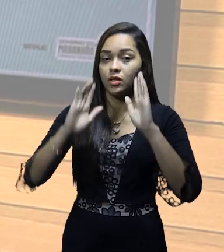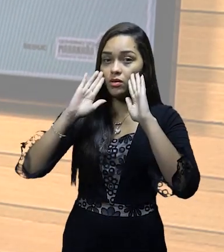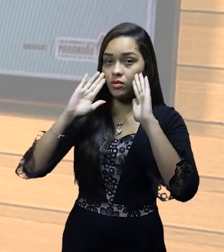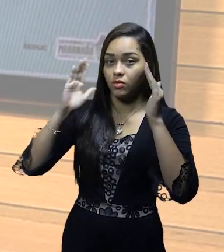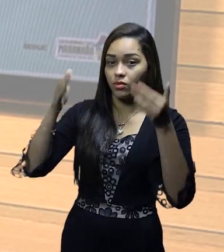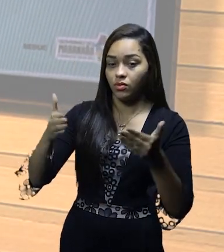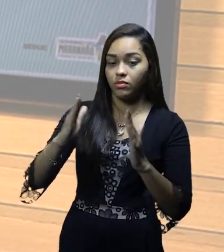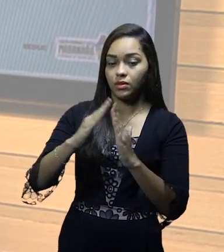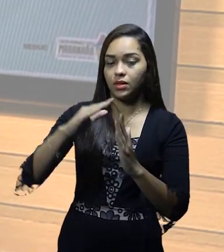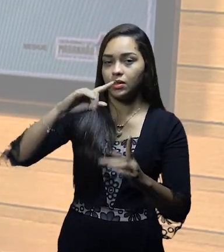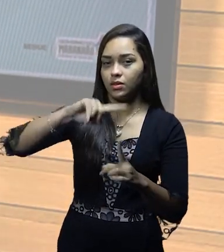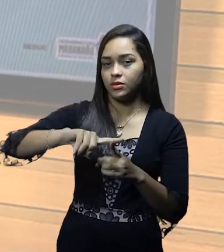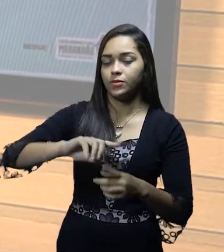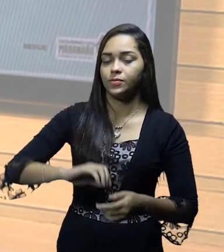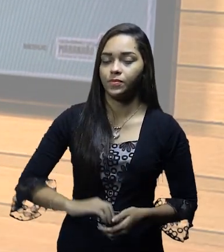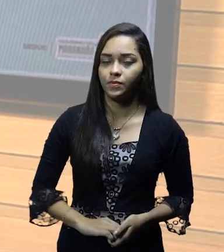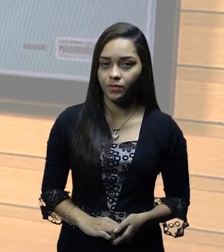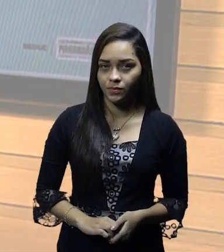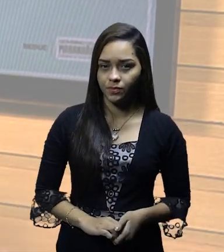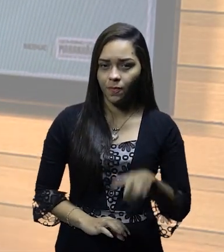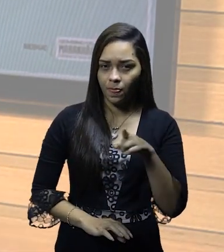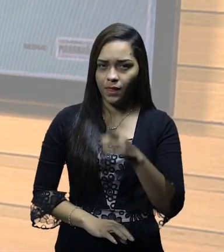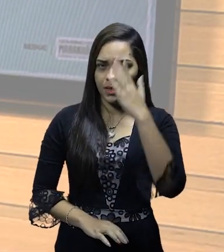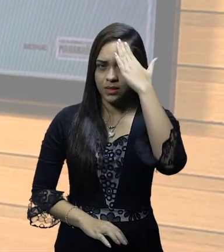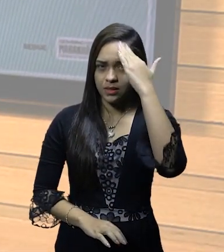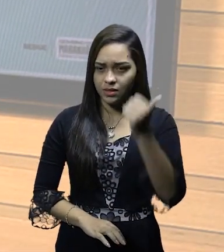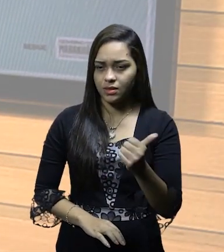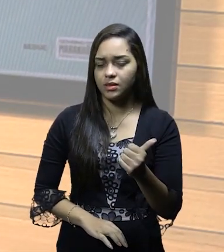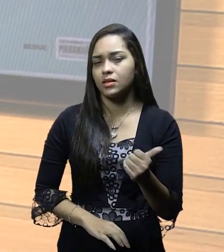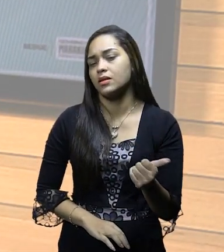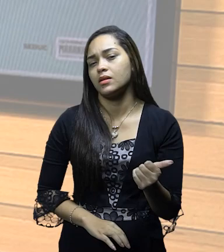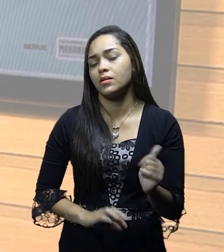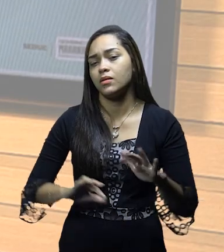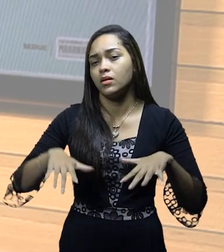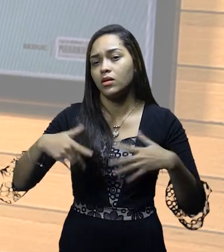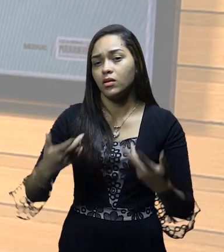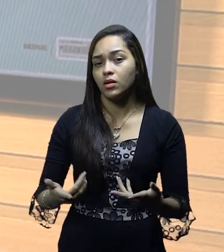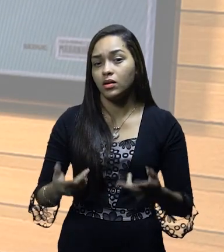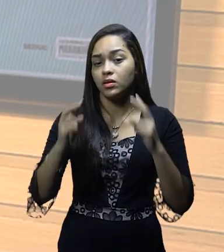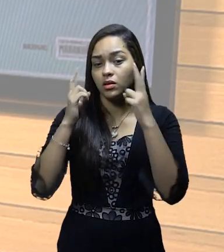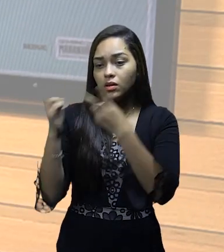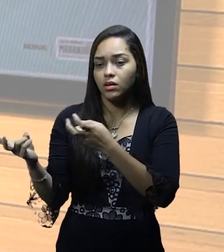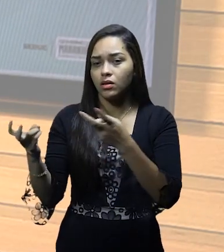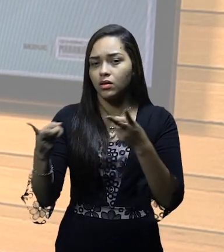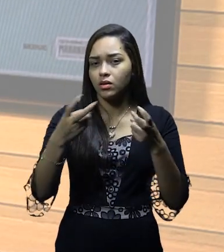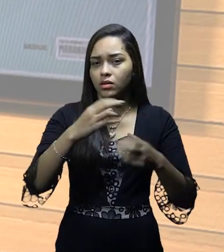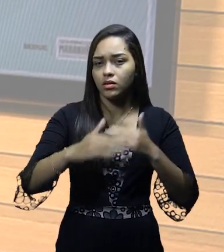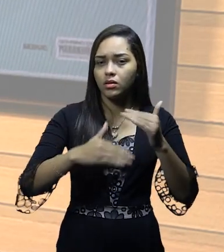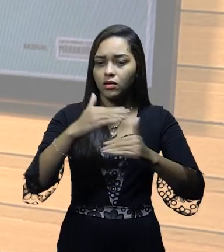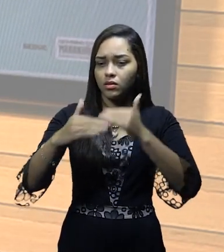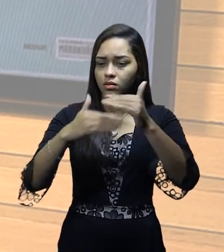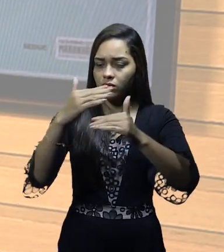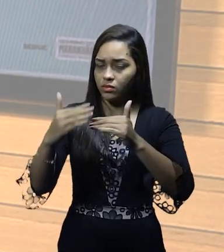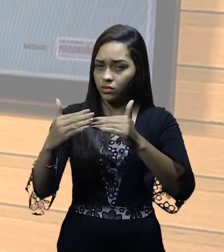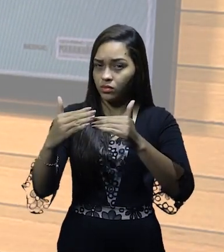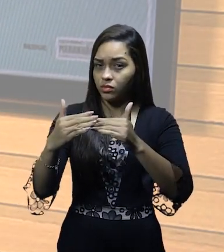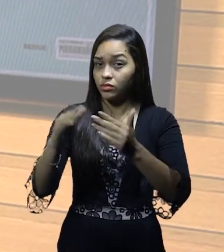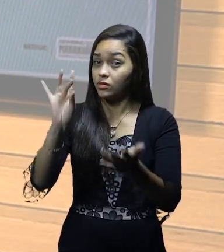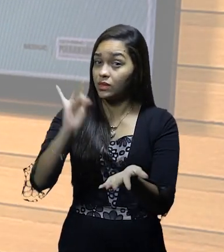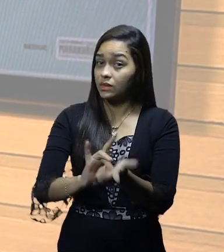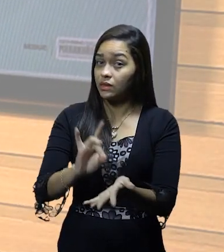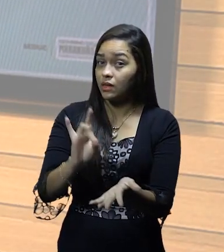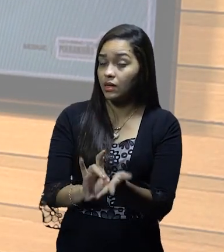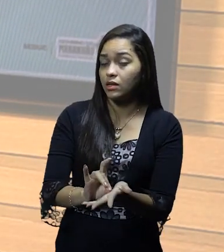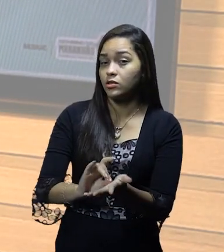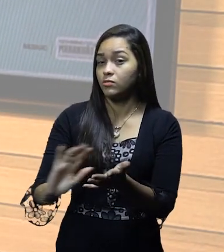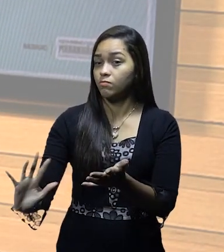sempre do ponto de vista religioso, sempre do ponto de vista da igreja. Você sabe que pontos